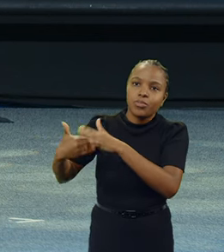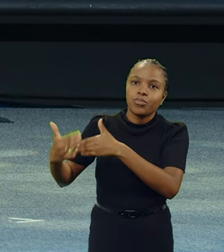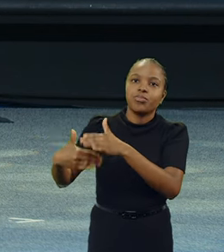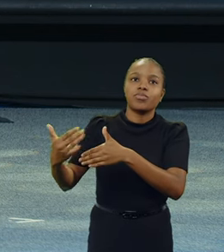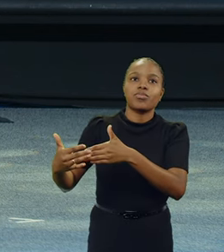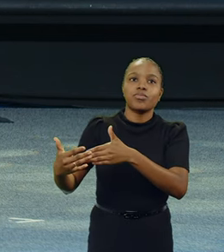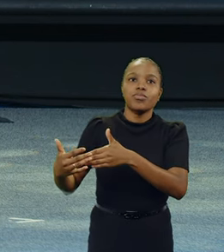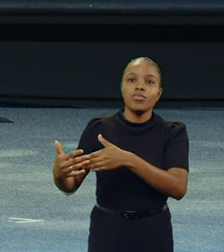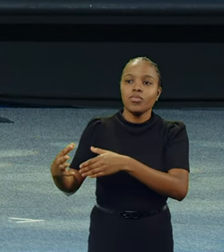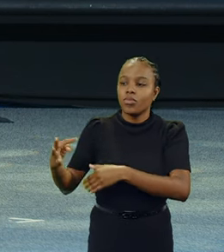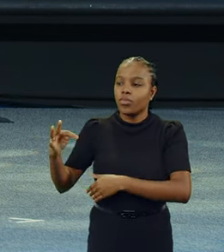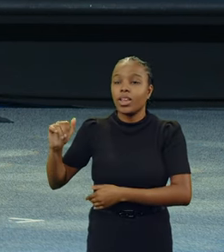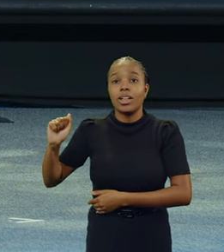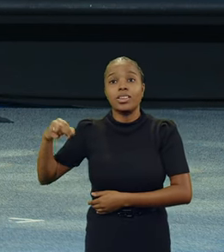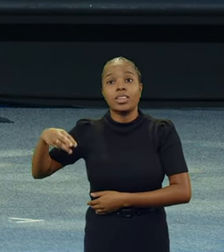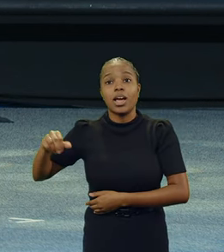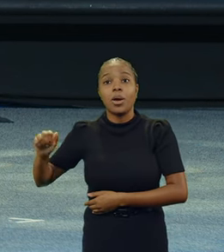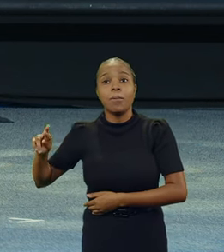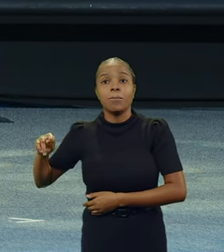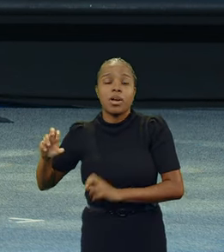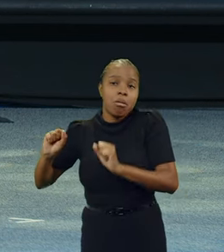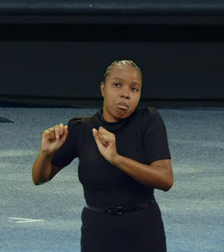Aí Tamar, tudo bem.